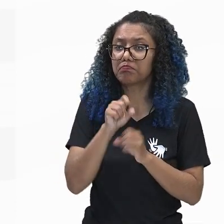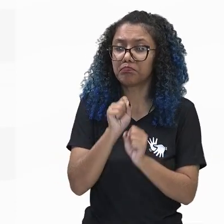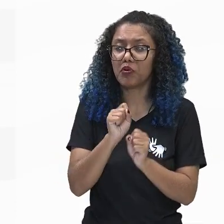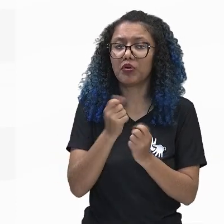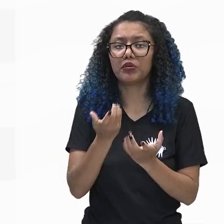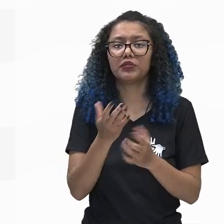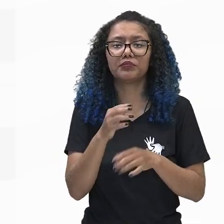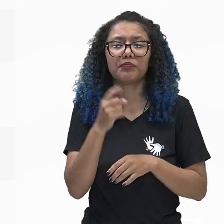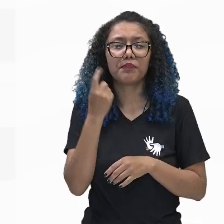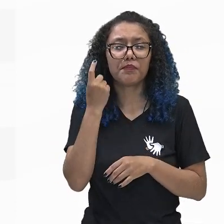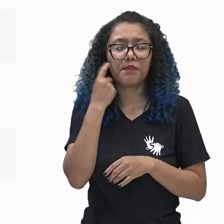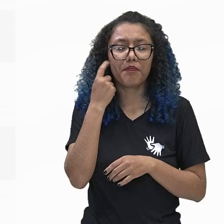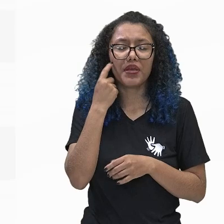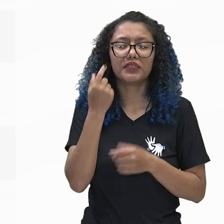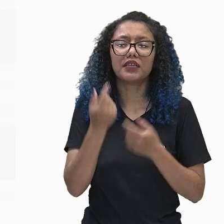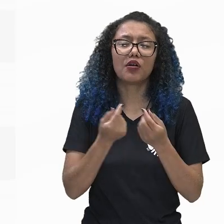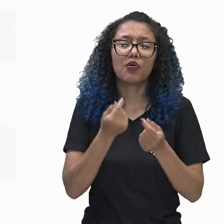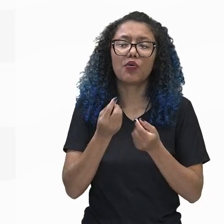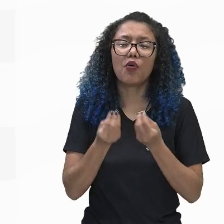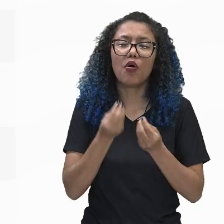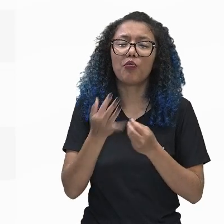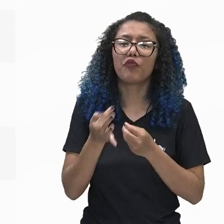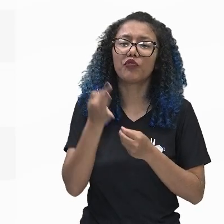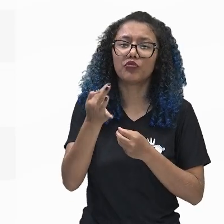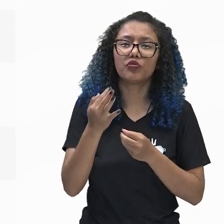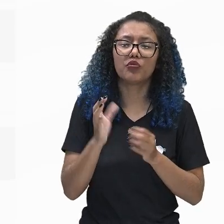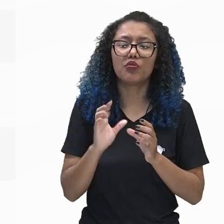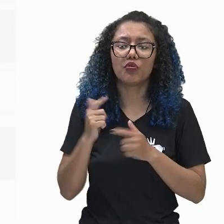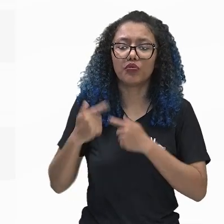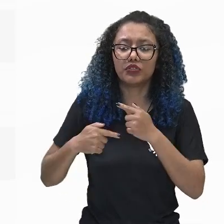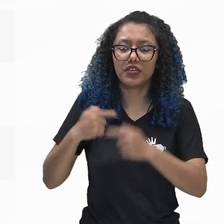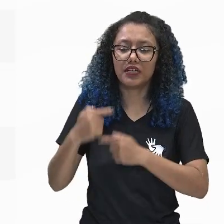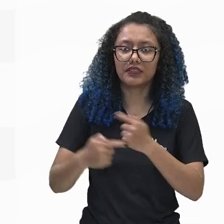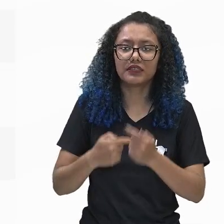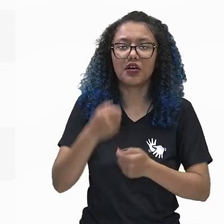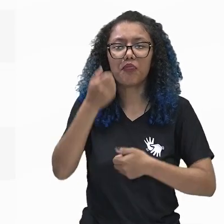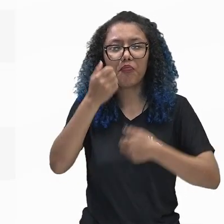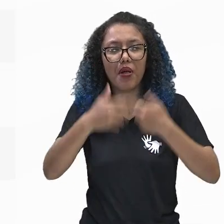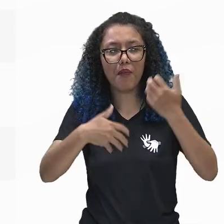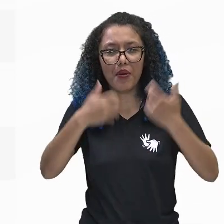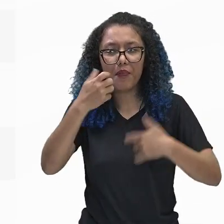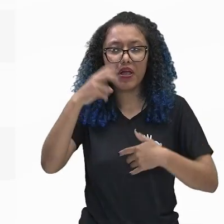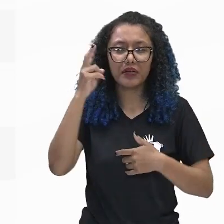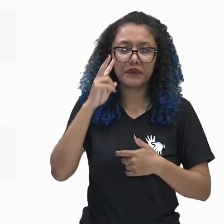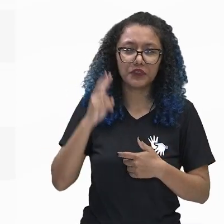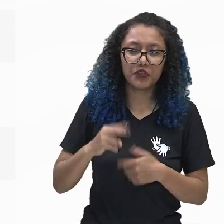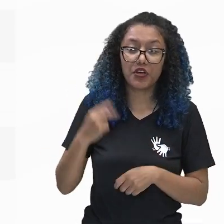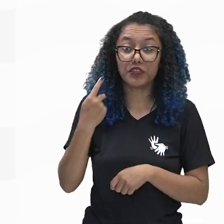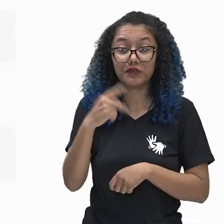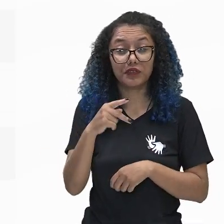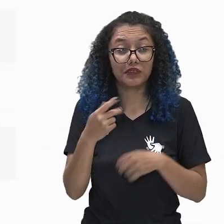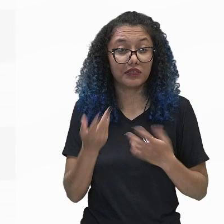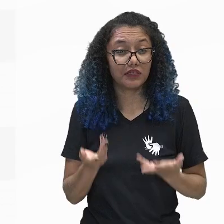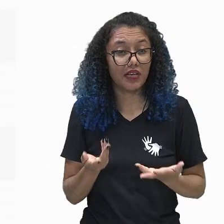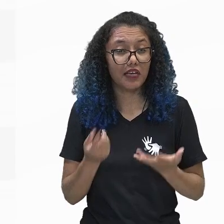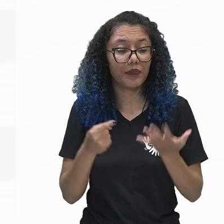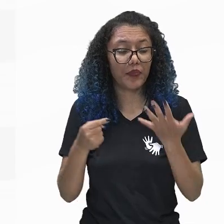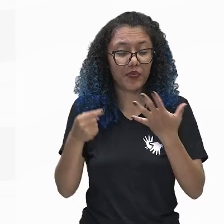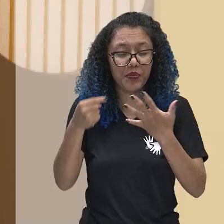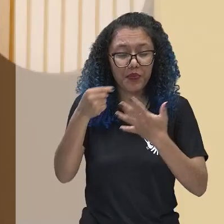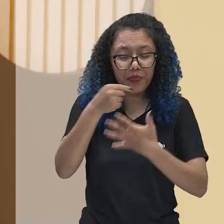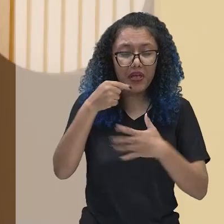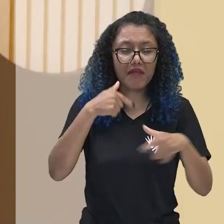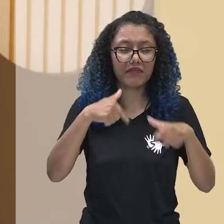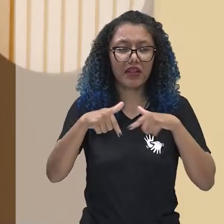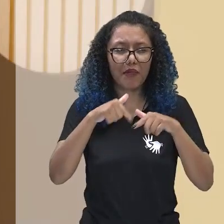gerações contando aí a sua história, contando um pouco dos seus feitos, das maravilhas aí que você